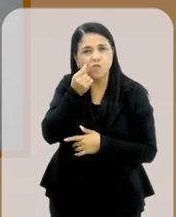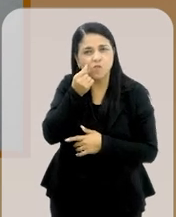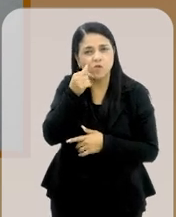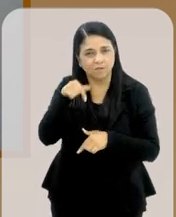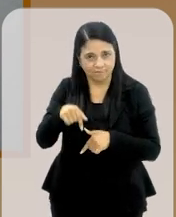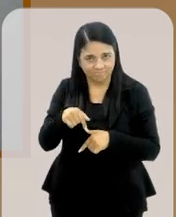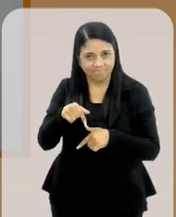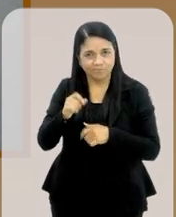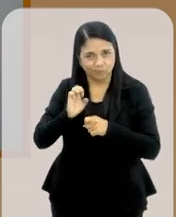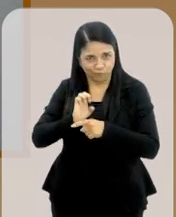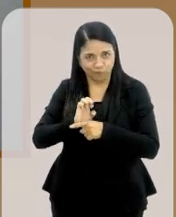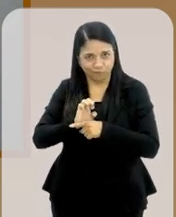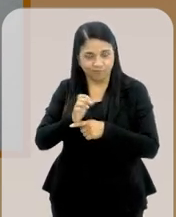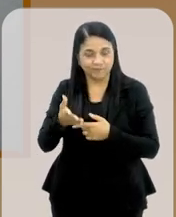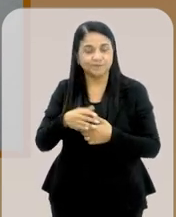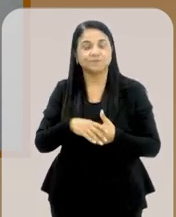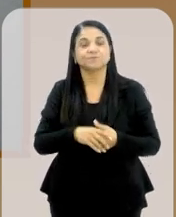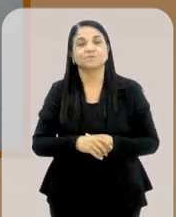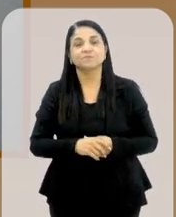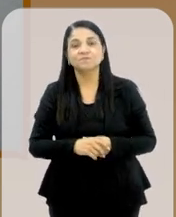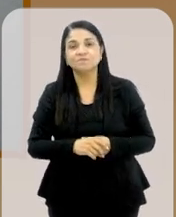Fortaleza.